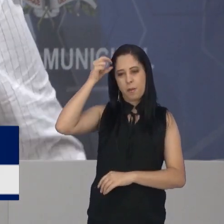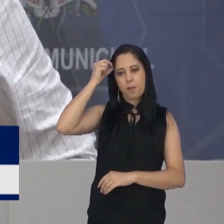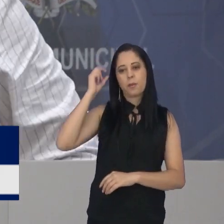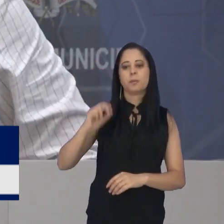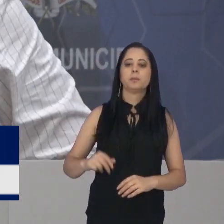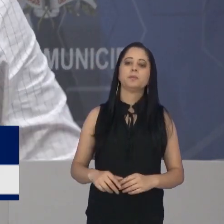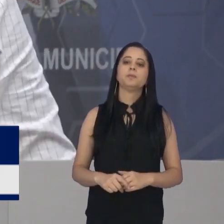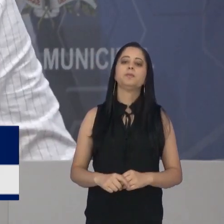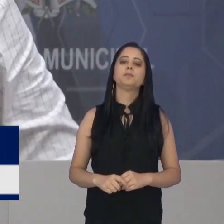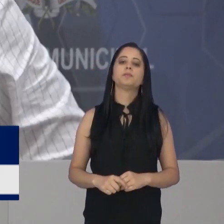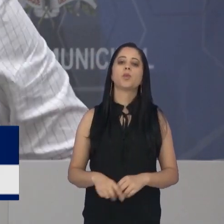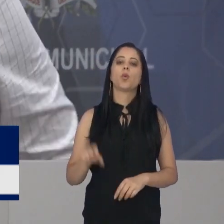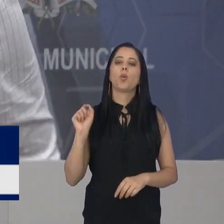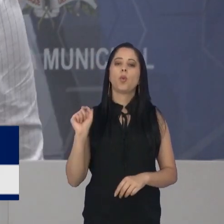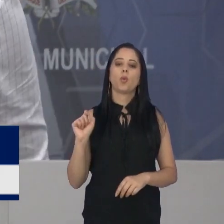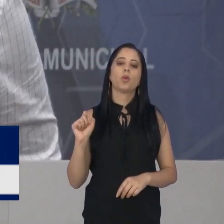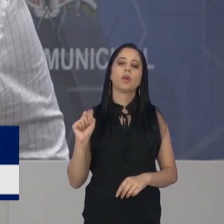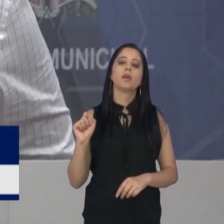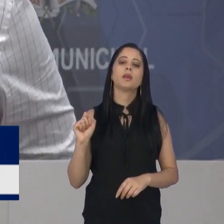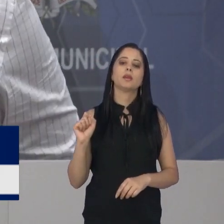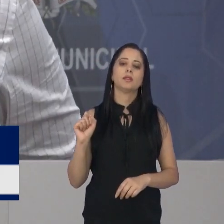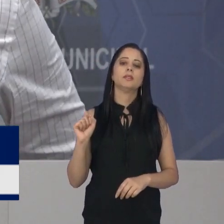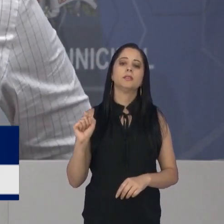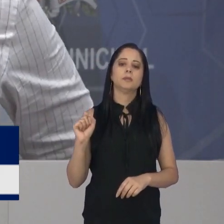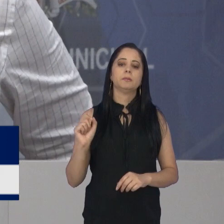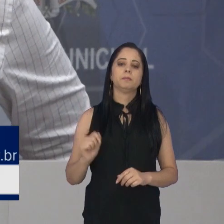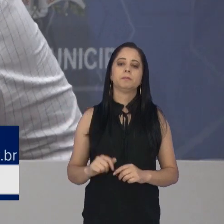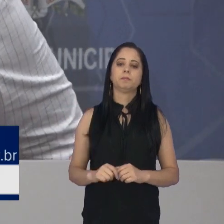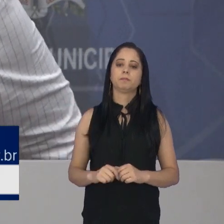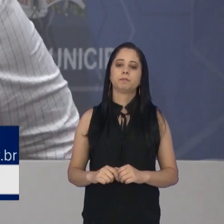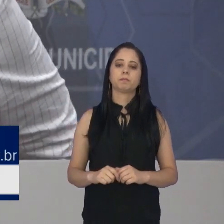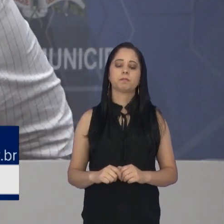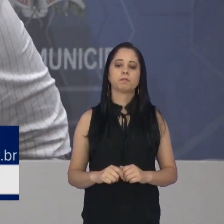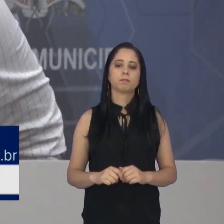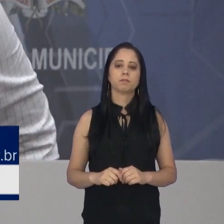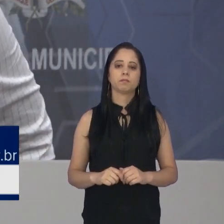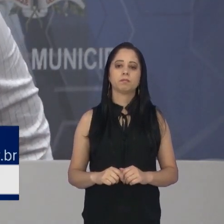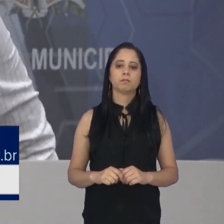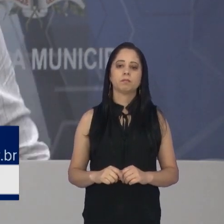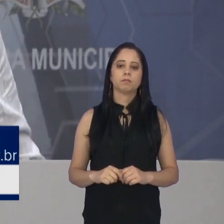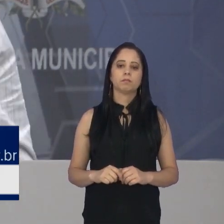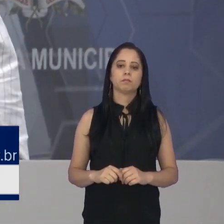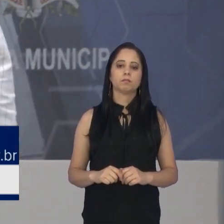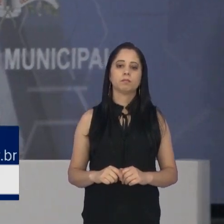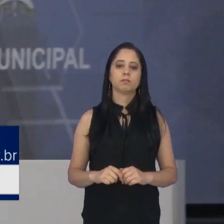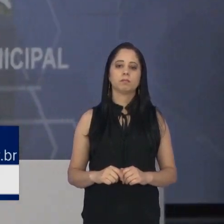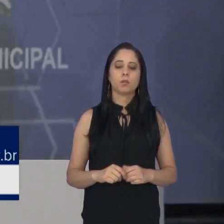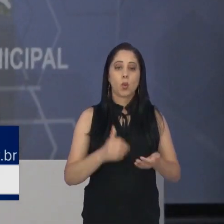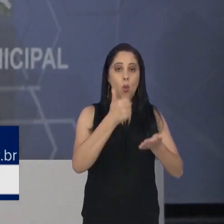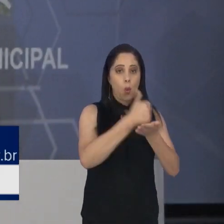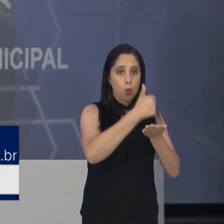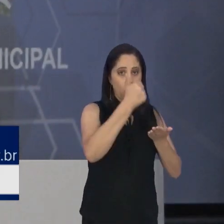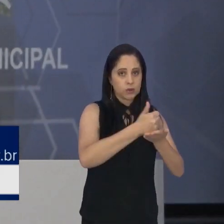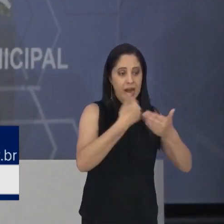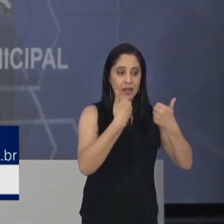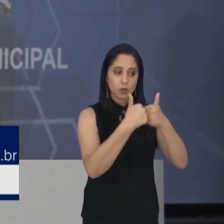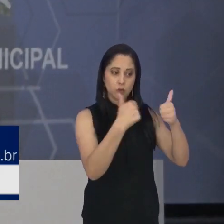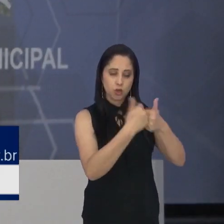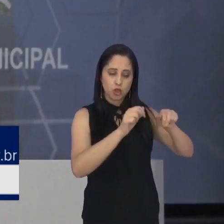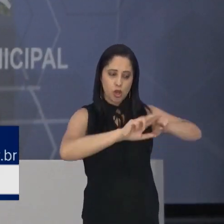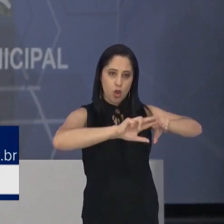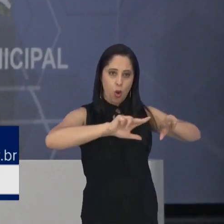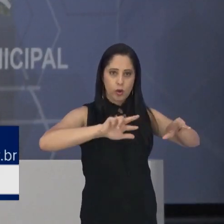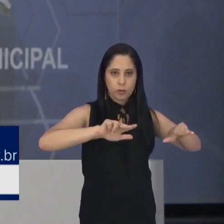que permite a prorrogação já feita pelo prefeito do contrato do transporte público. Tema